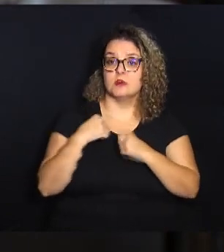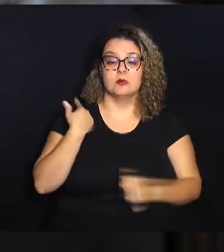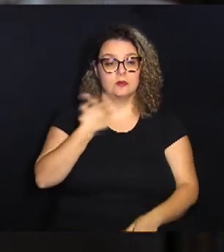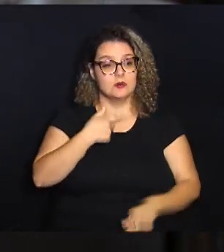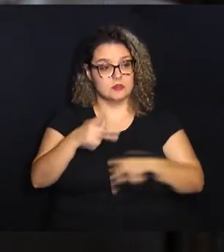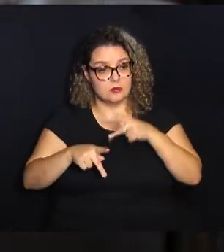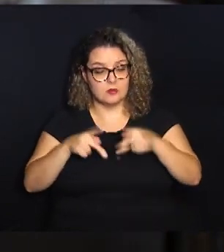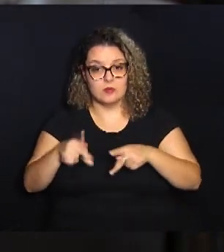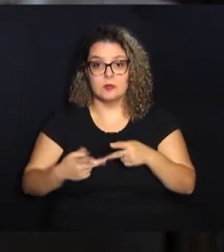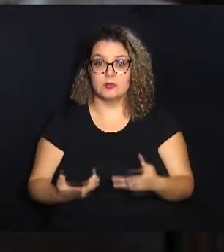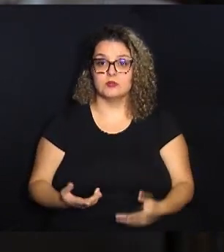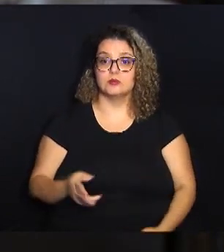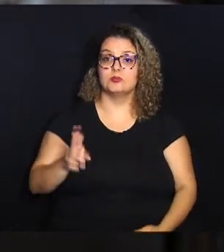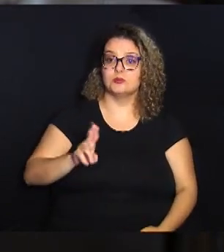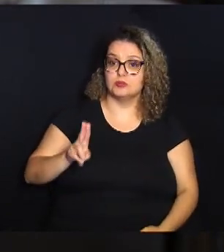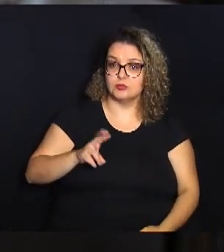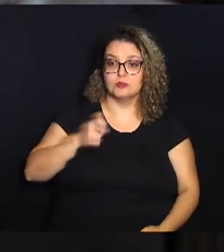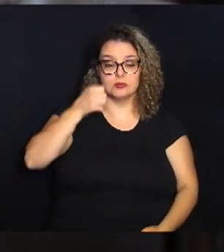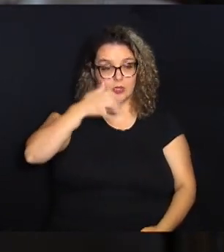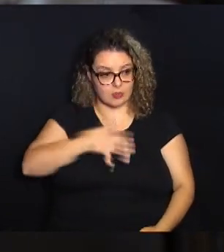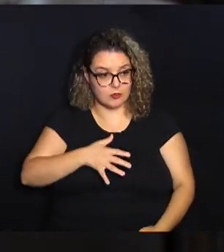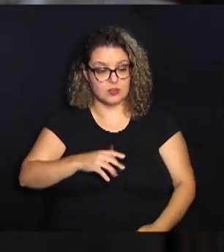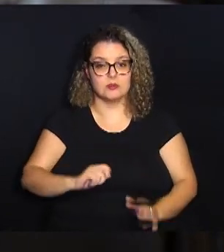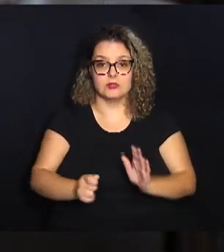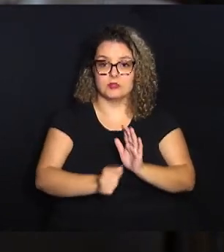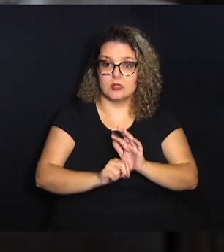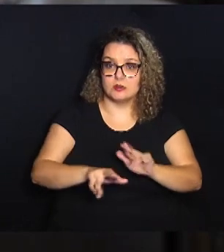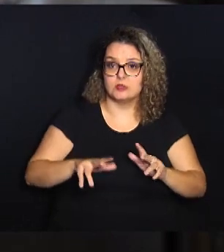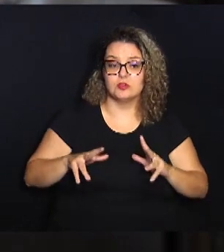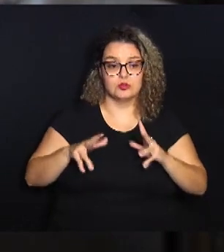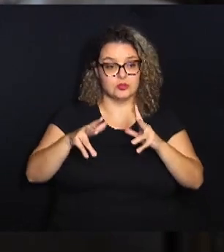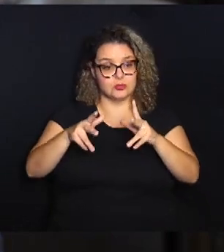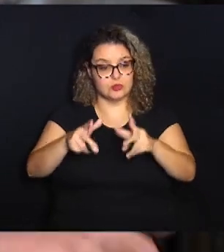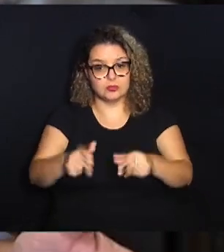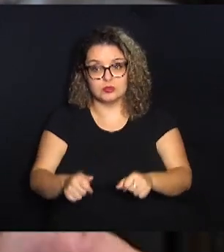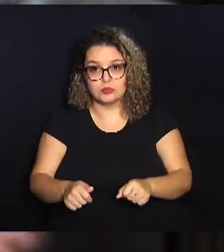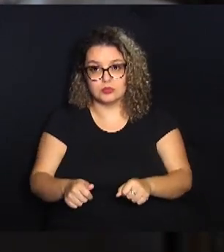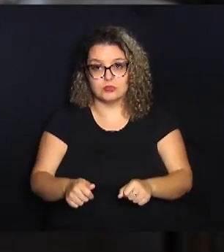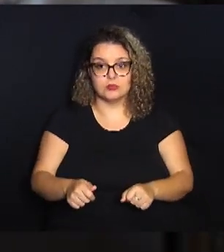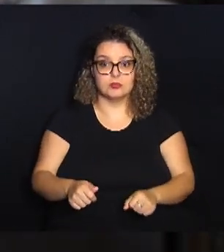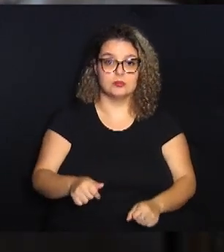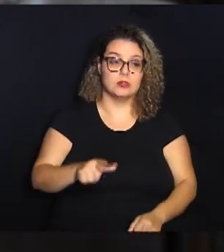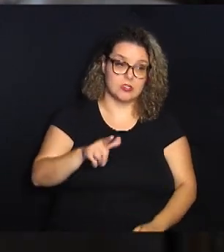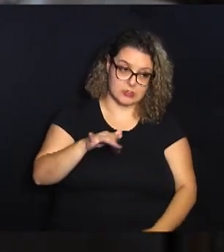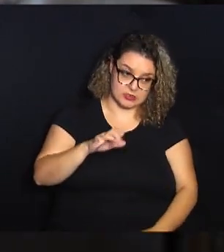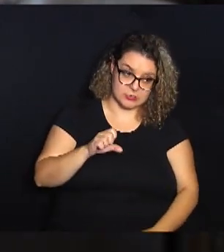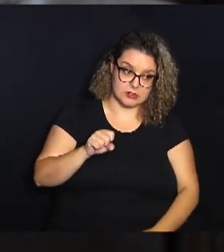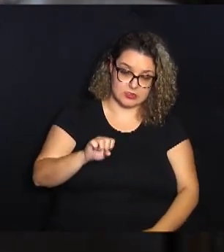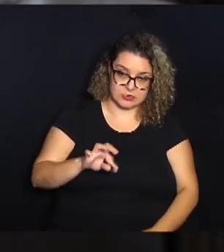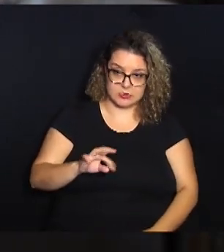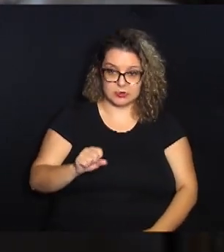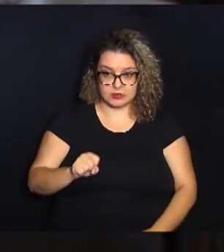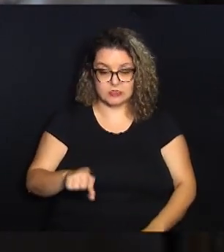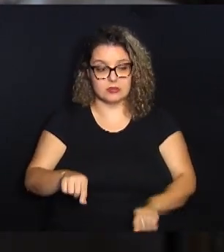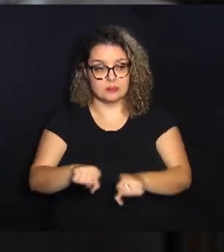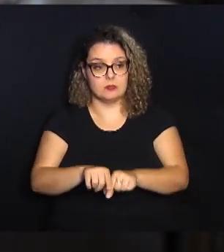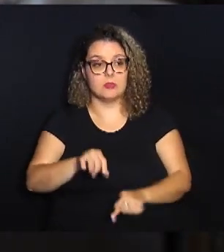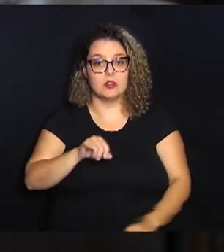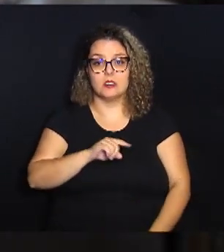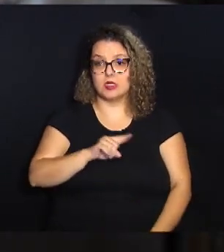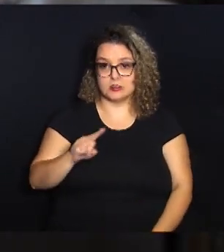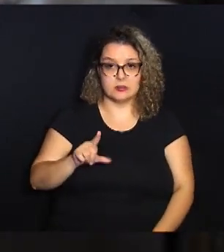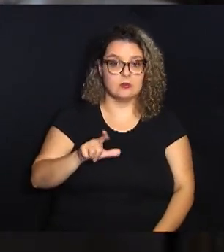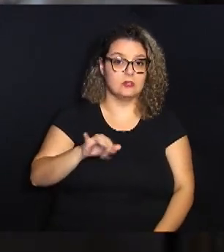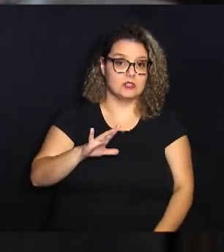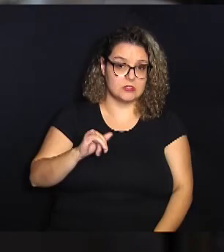população do uso e abuso das drogas, de todas as lícitas e ilícitas, alertando também para os riscos